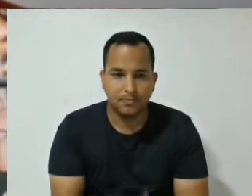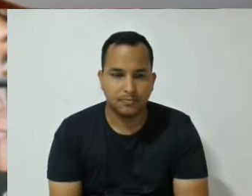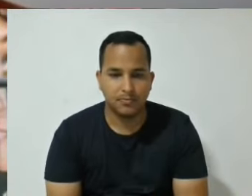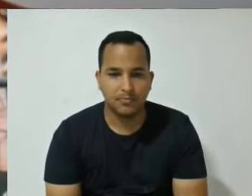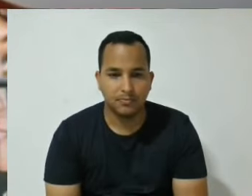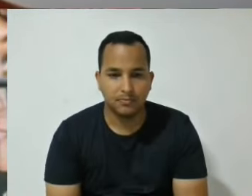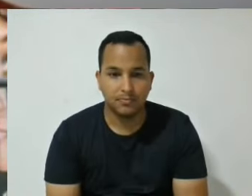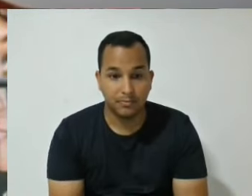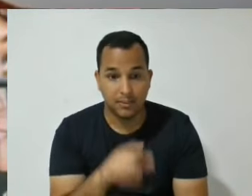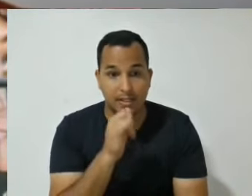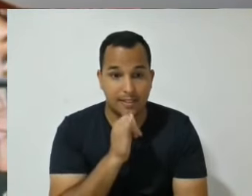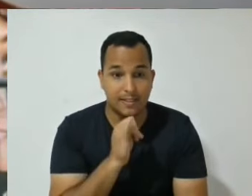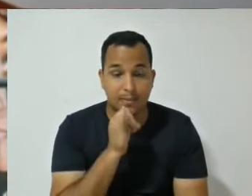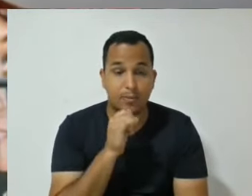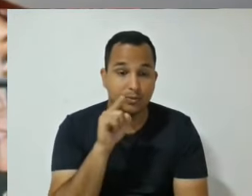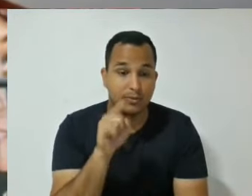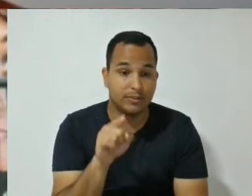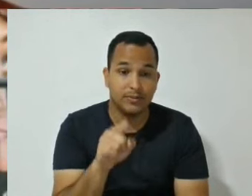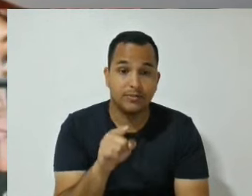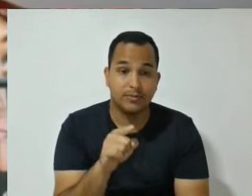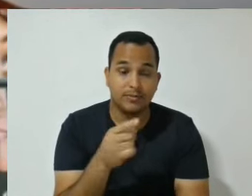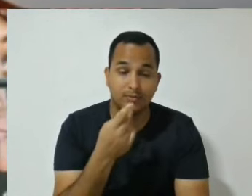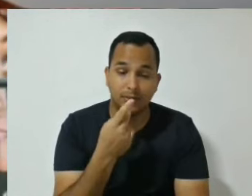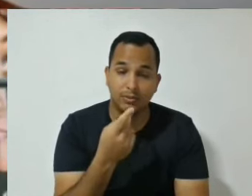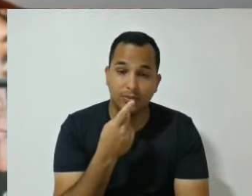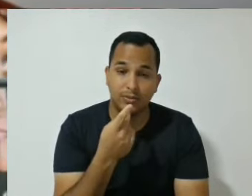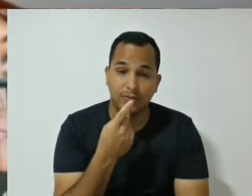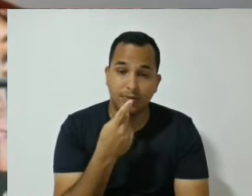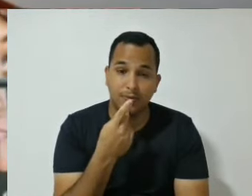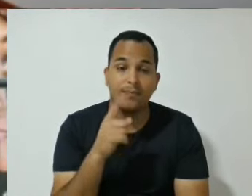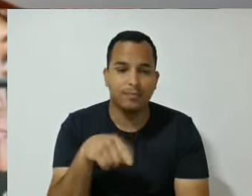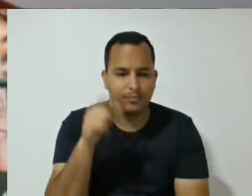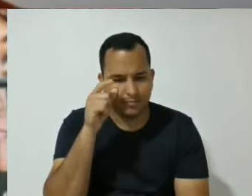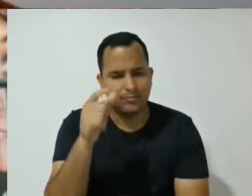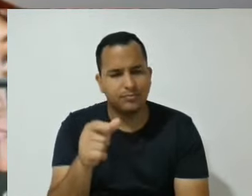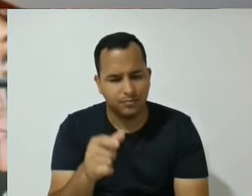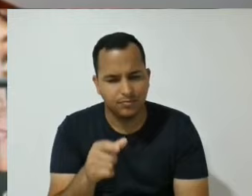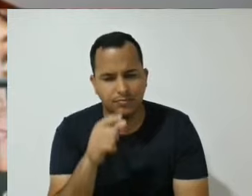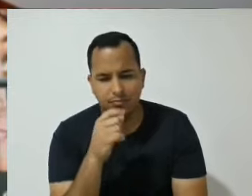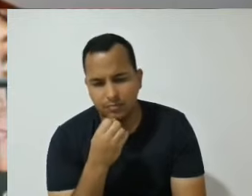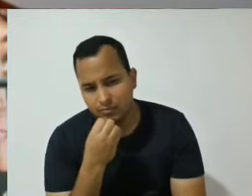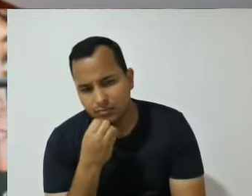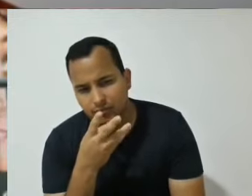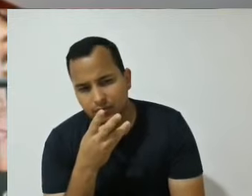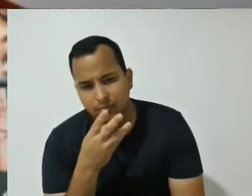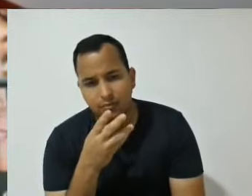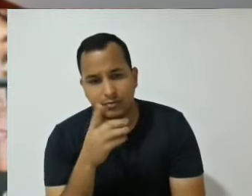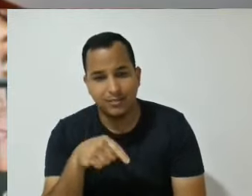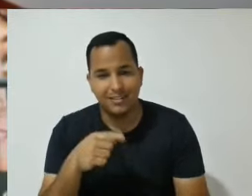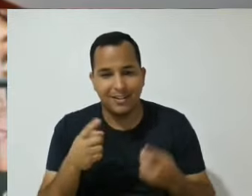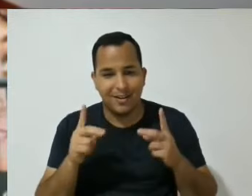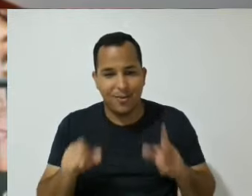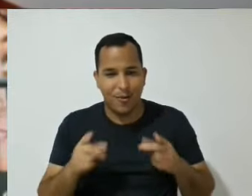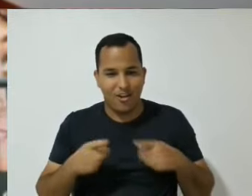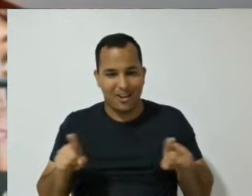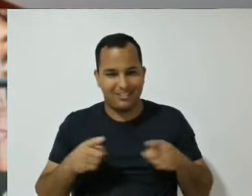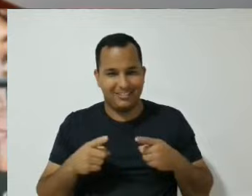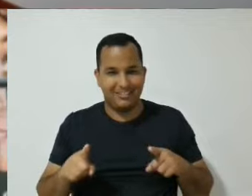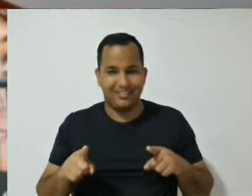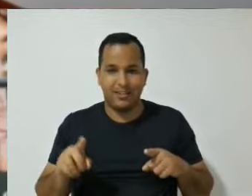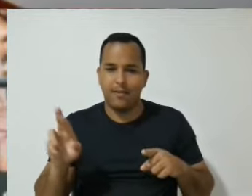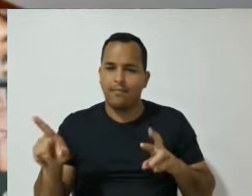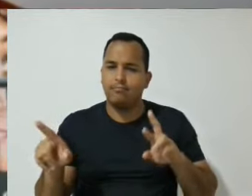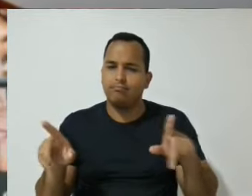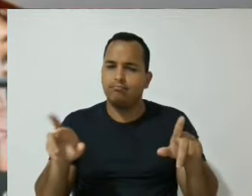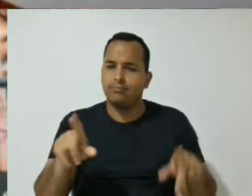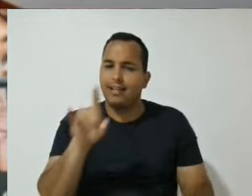esse exemplo que você nos traz é muito interessante da orquestra, né? Que cada instrumento ele é